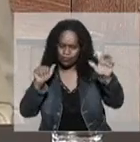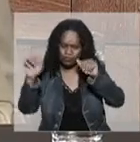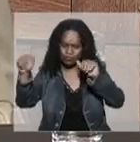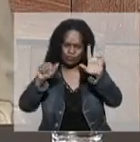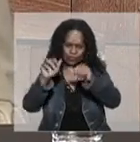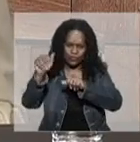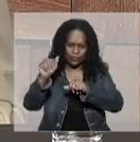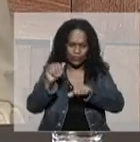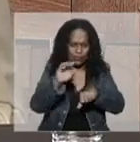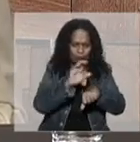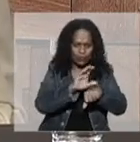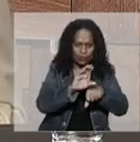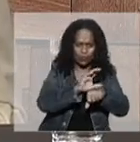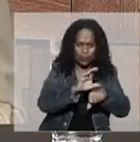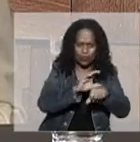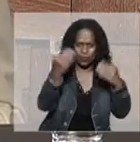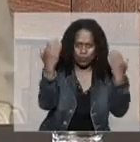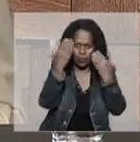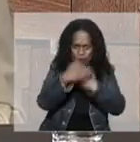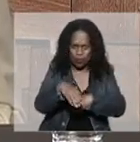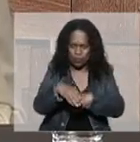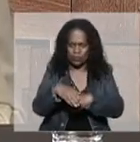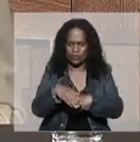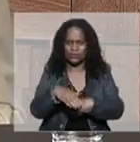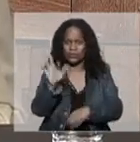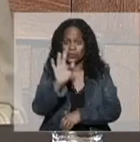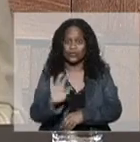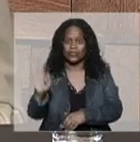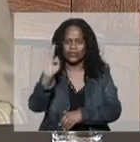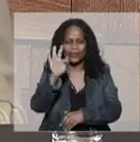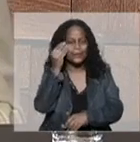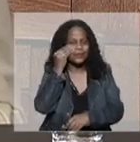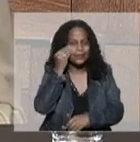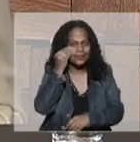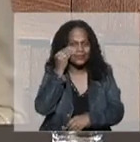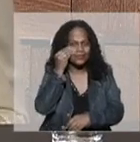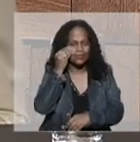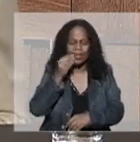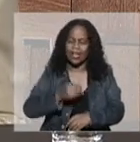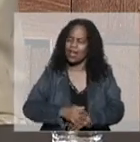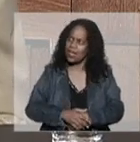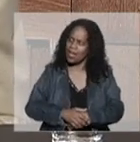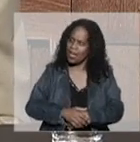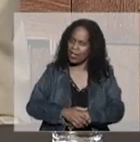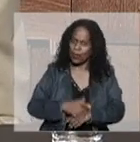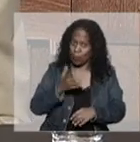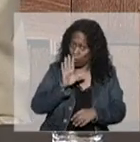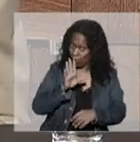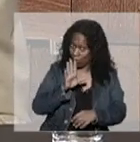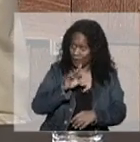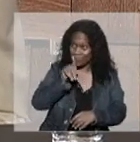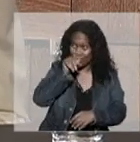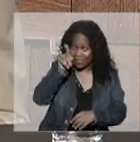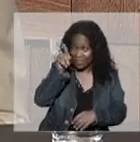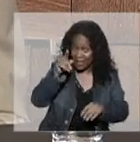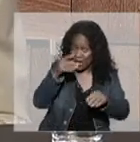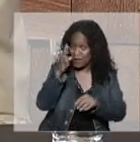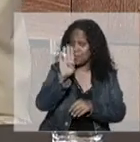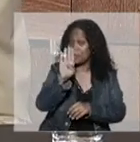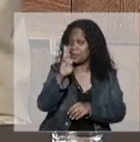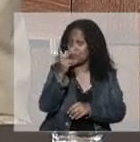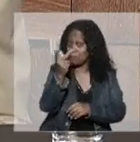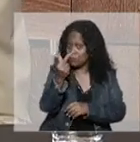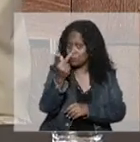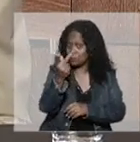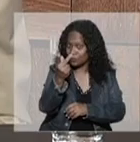locutores concurso universitário para teste. Olha só o destino, né? Ele está em Belo Horizonte, ele mora em